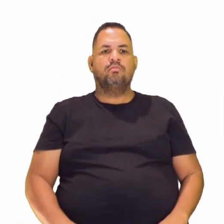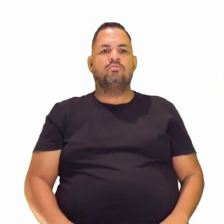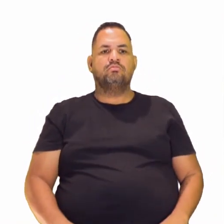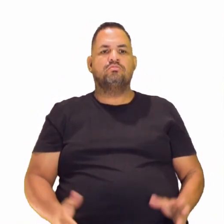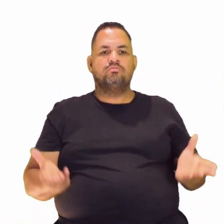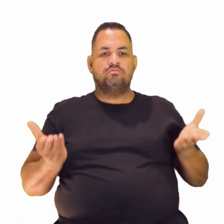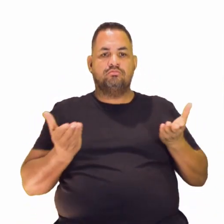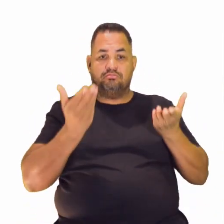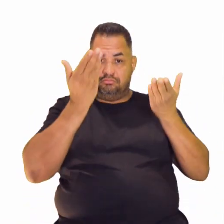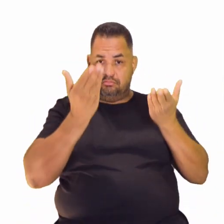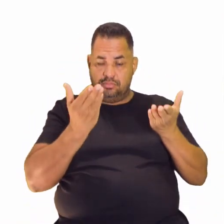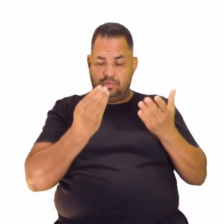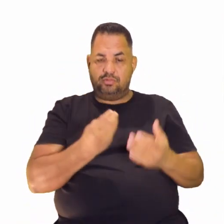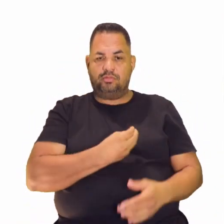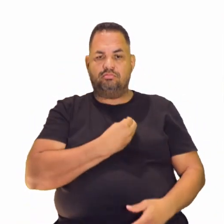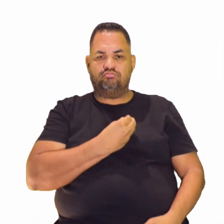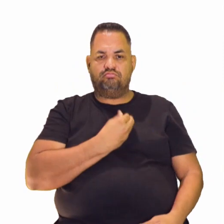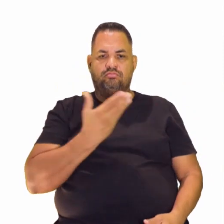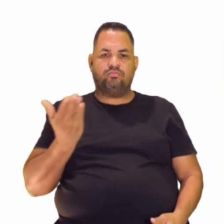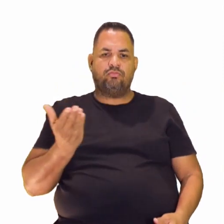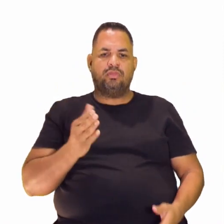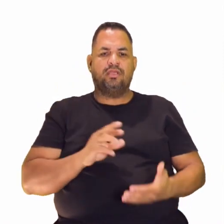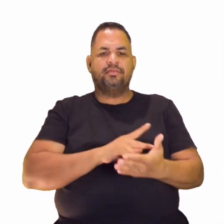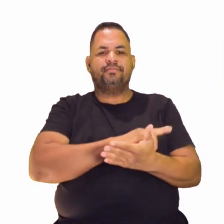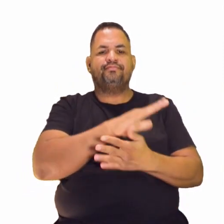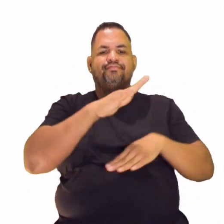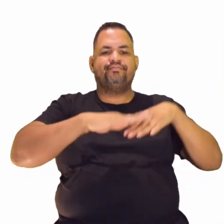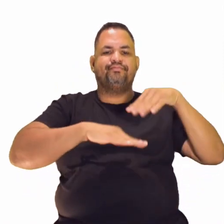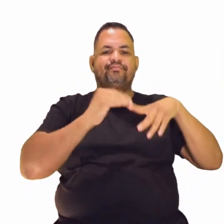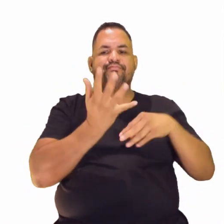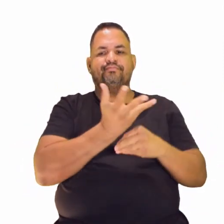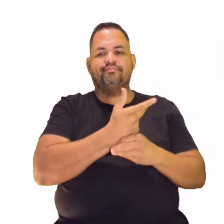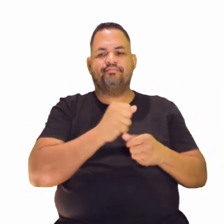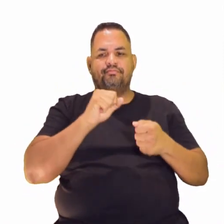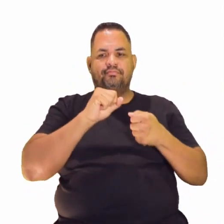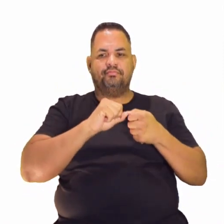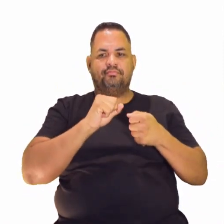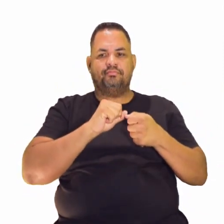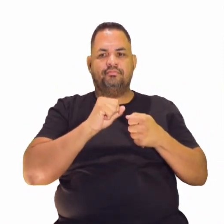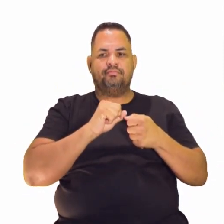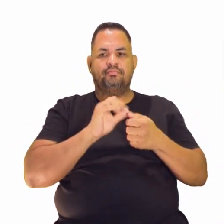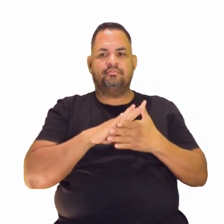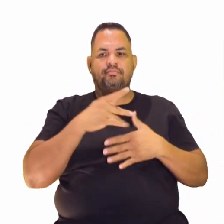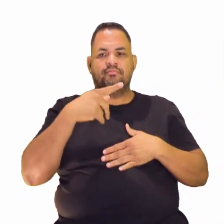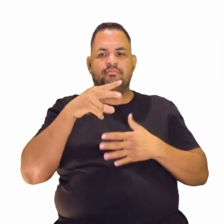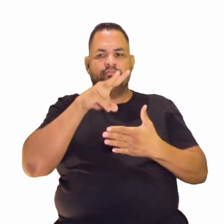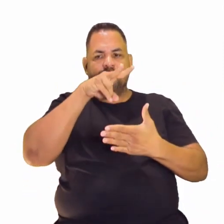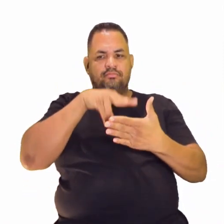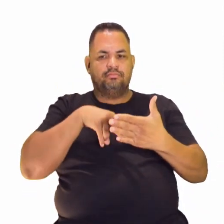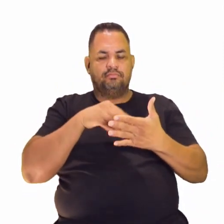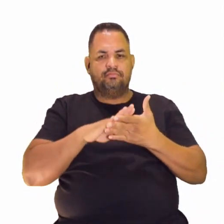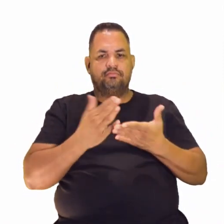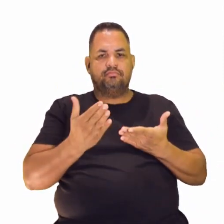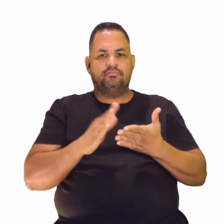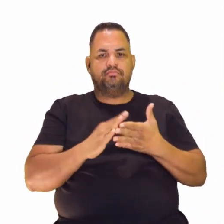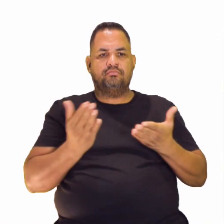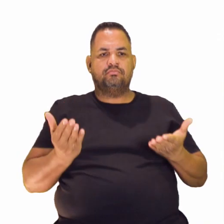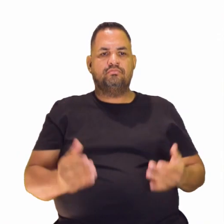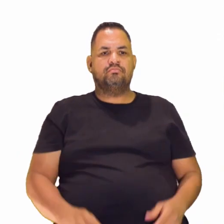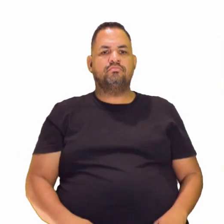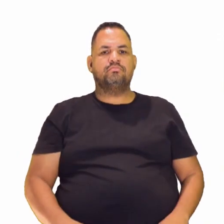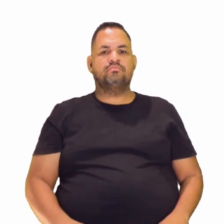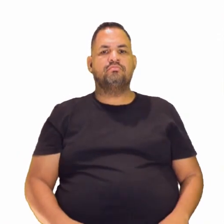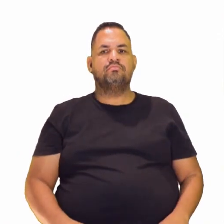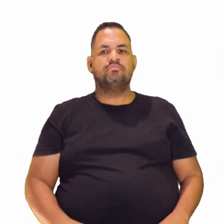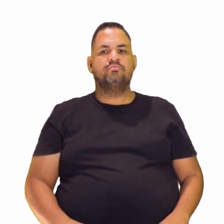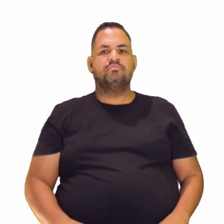desse momento. Vários artistas fizeram a sua leitura desse momento.